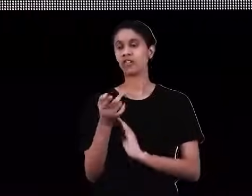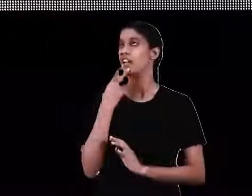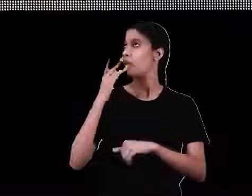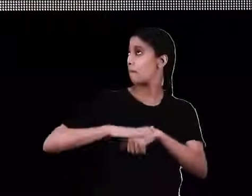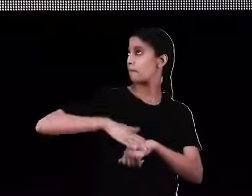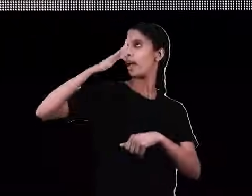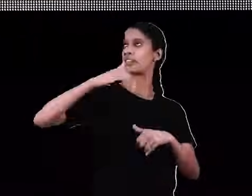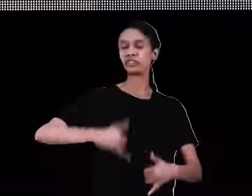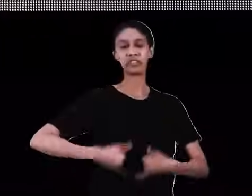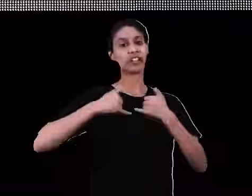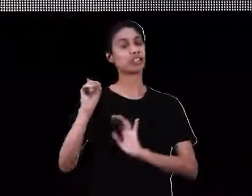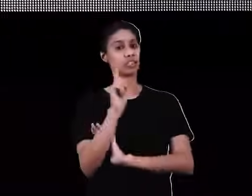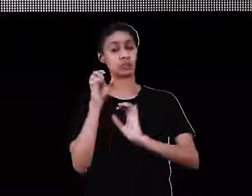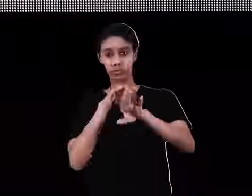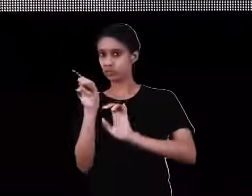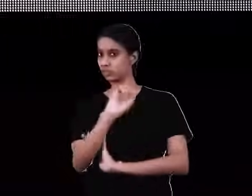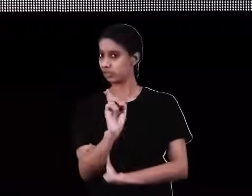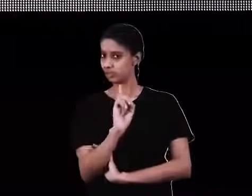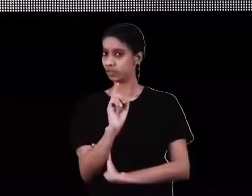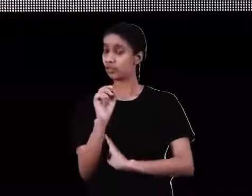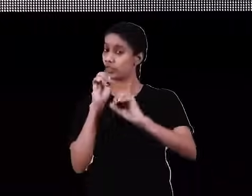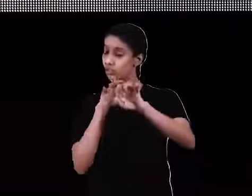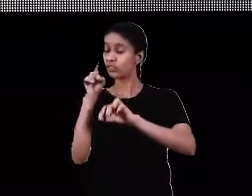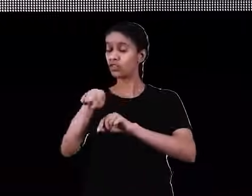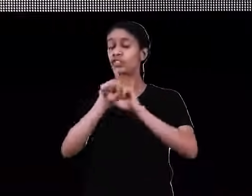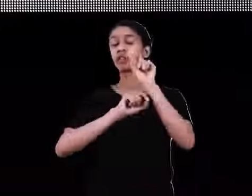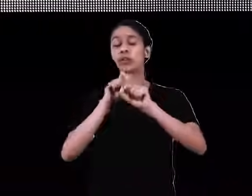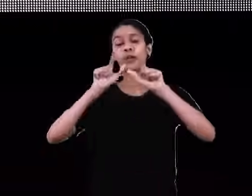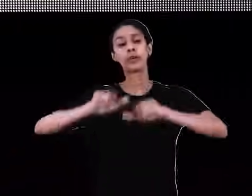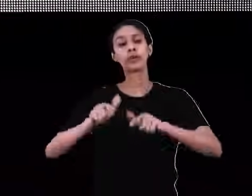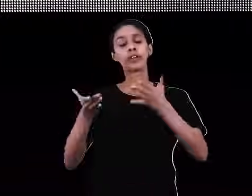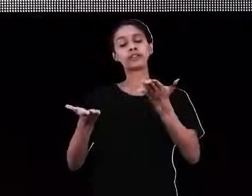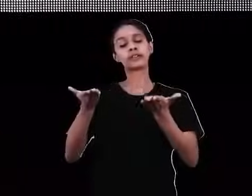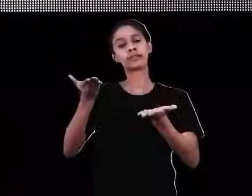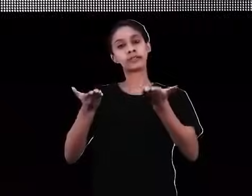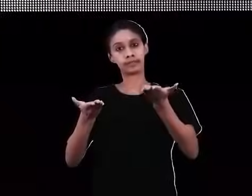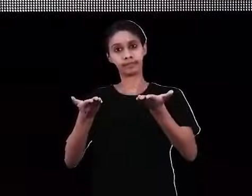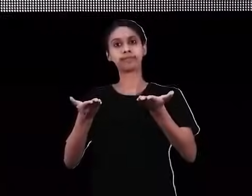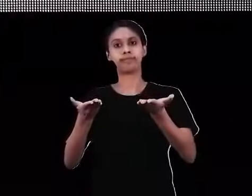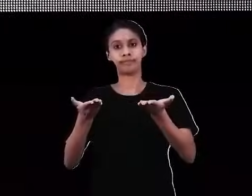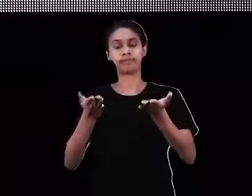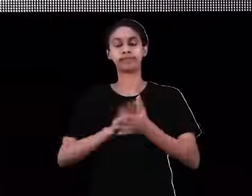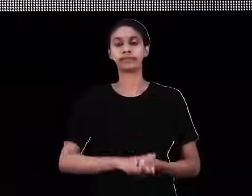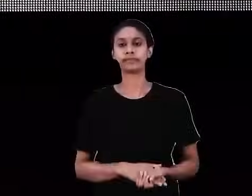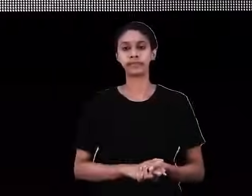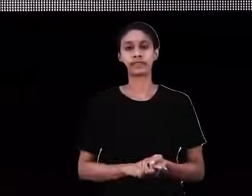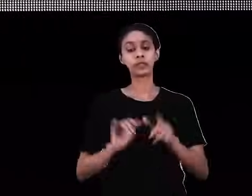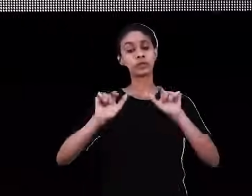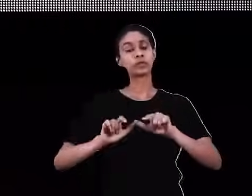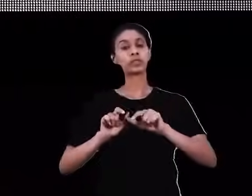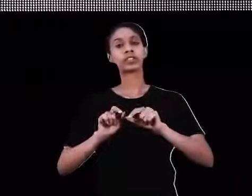aí é arrogância, filha. Eu não tô te ensinando isso, não. Eu tô te ensinando um lugar de equilíbrio. Eu tô te ensinando um lugar